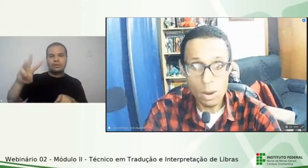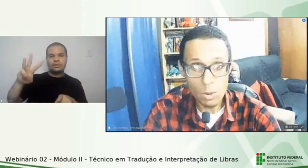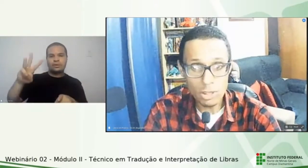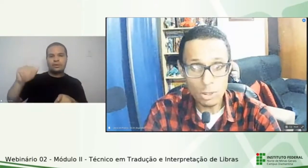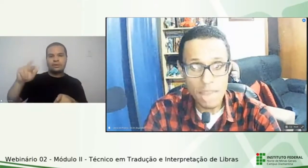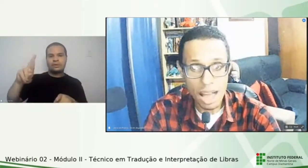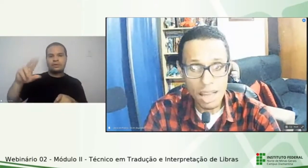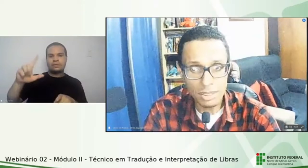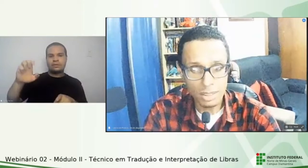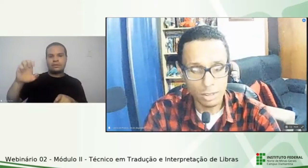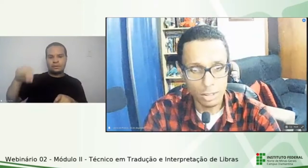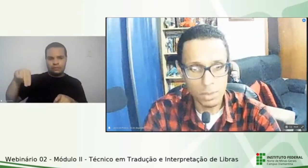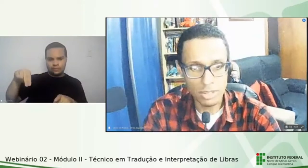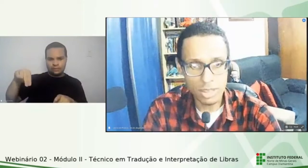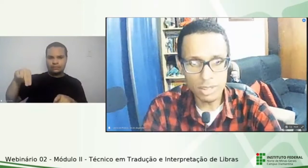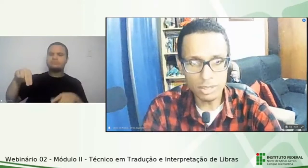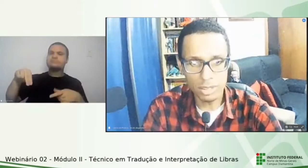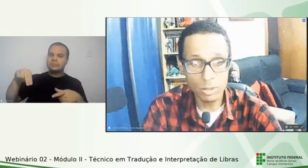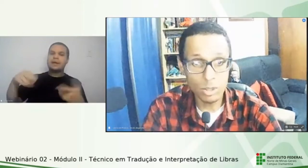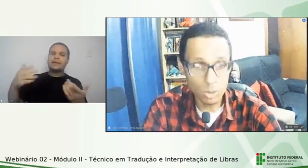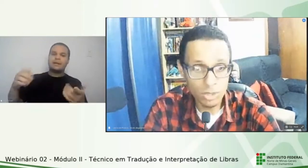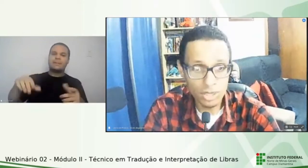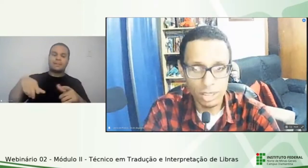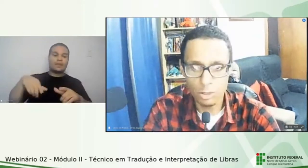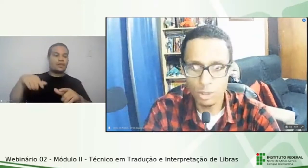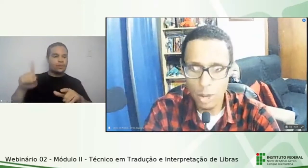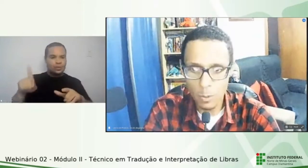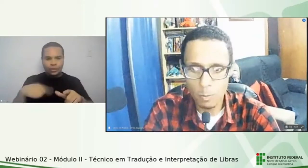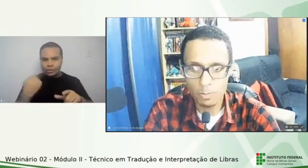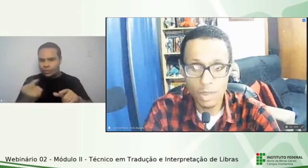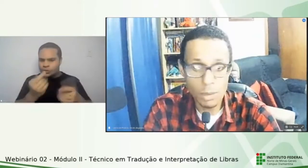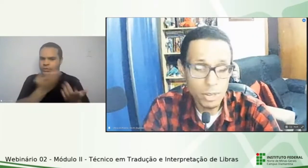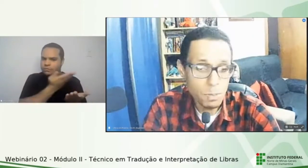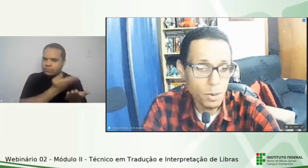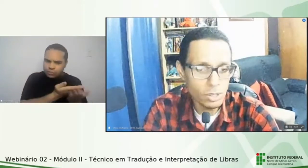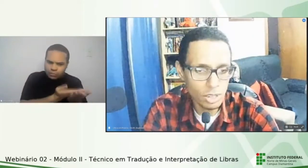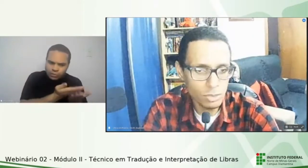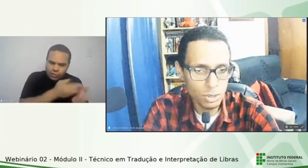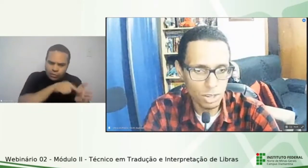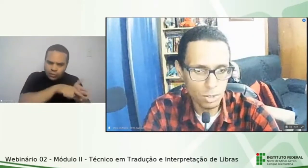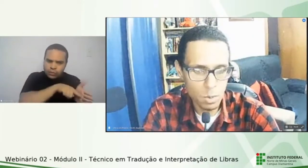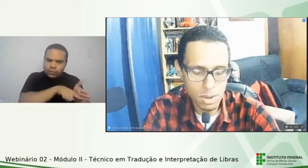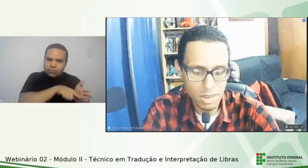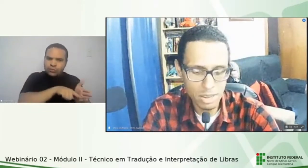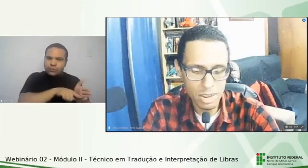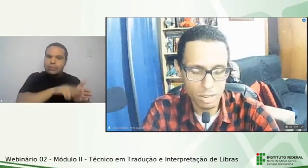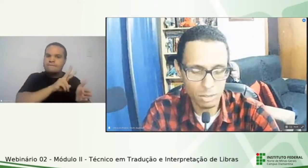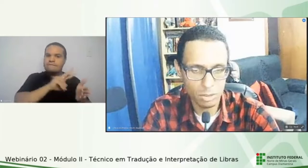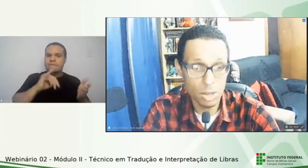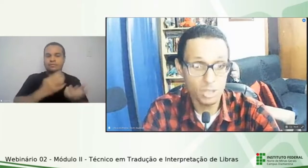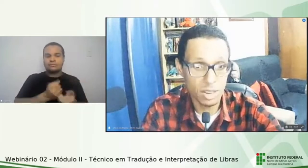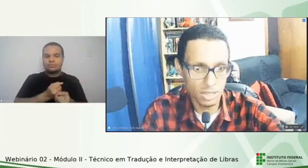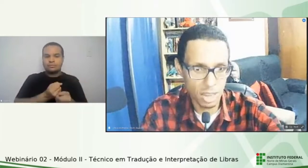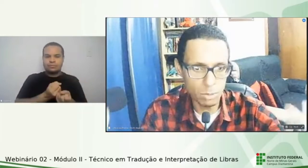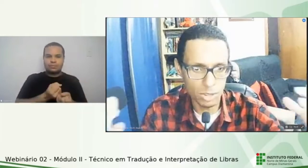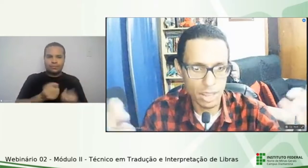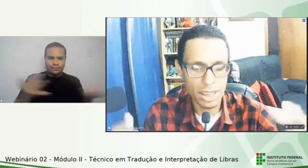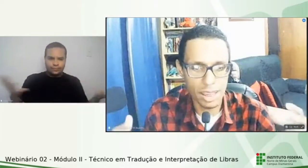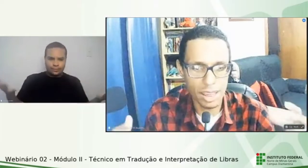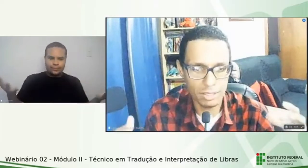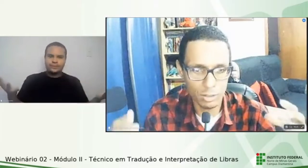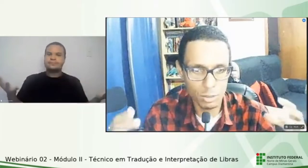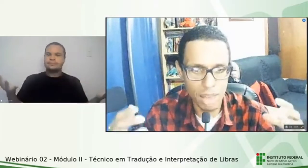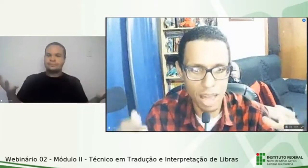Há algumas sub-áreas na nossa pesquisa, nos estudos da tradução, que é muito importante vocês compreenderem isso. Nós trazemos,